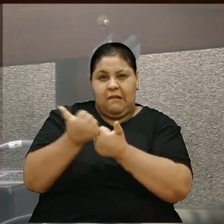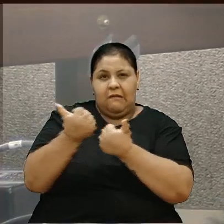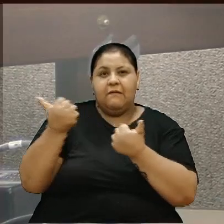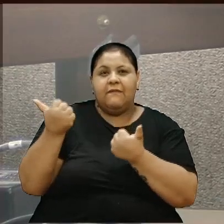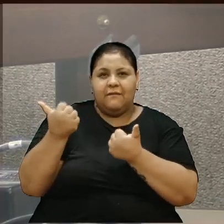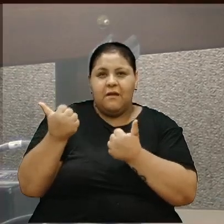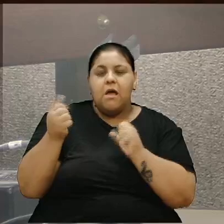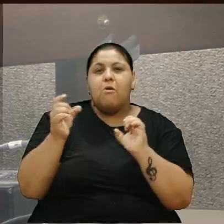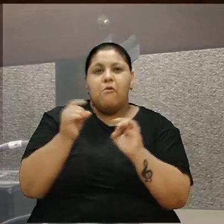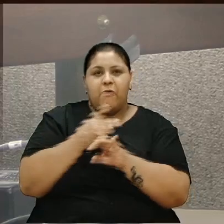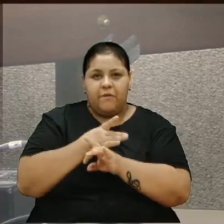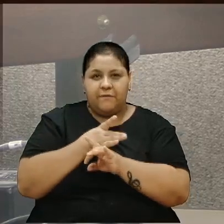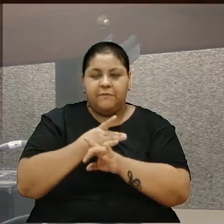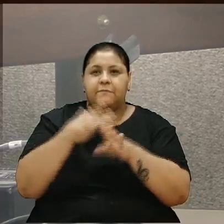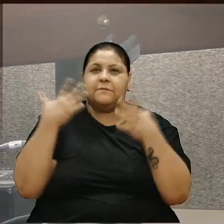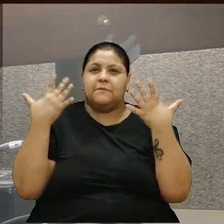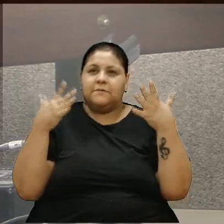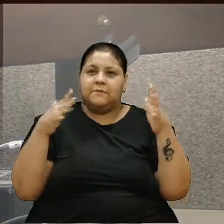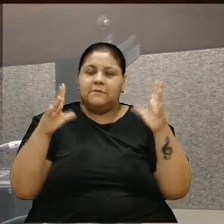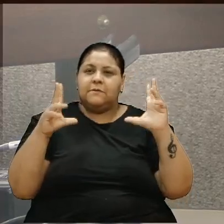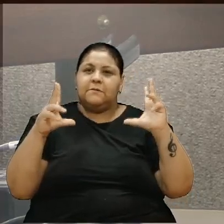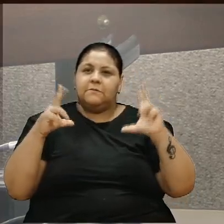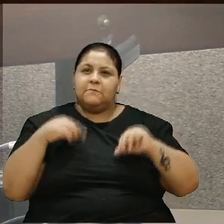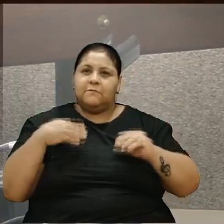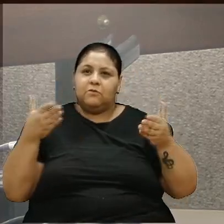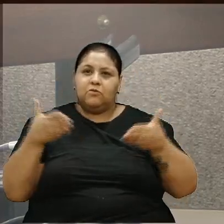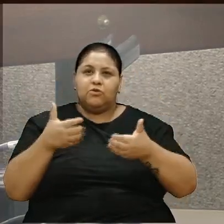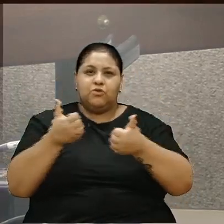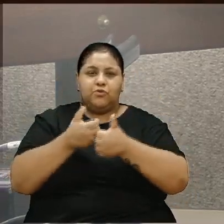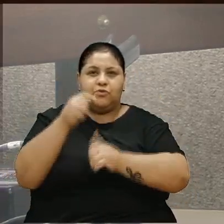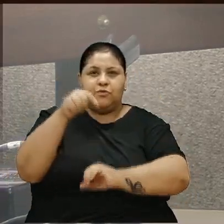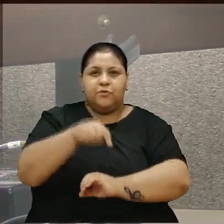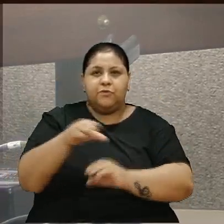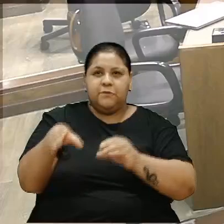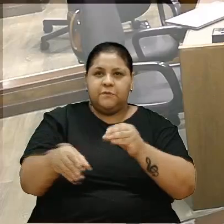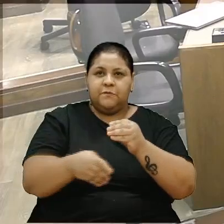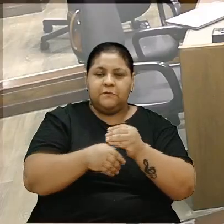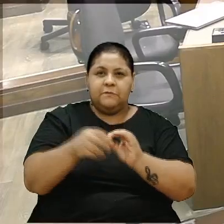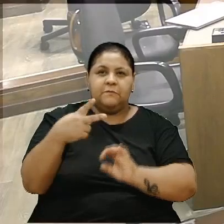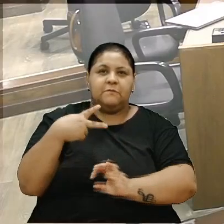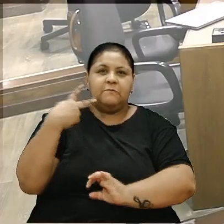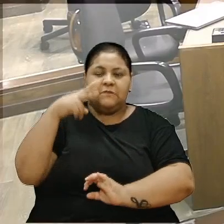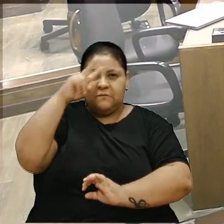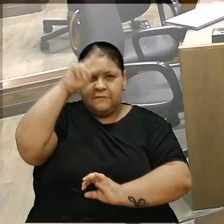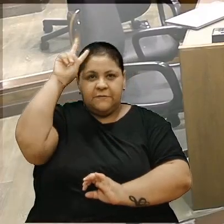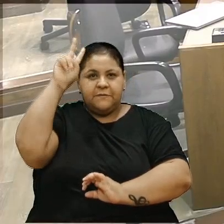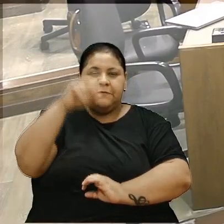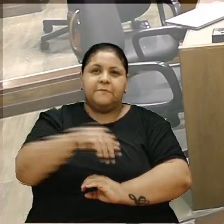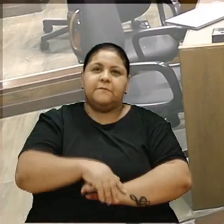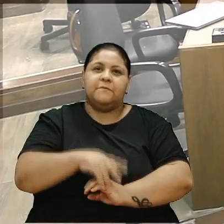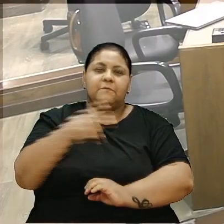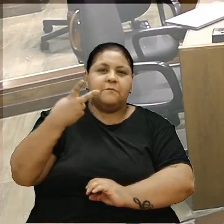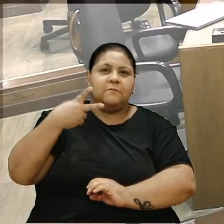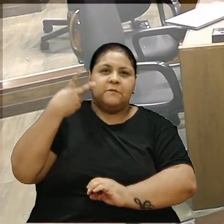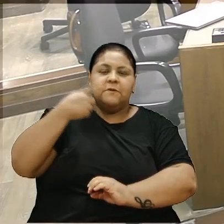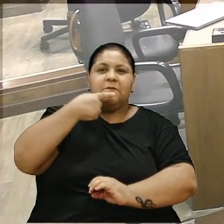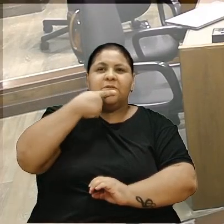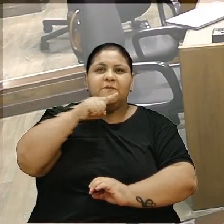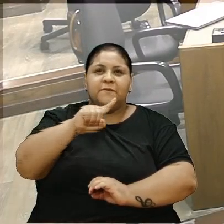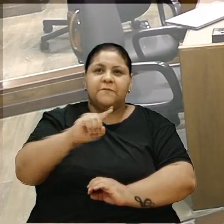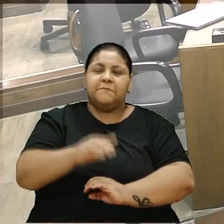prontamente. Então, parabéns e merecido estar aqui junto conosco. Uma parte, vereador Edson. Vereador Caleb, sua parte, por